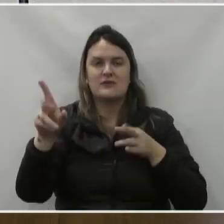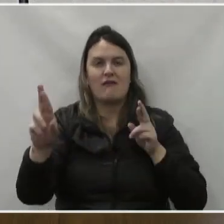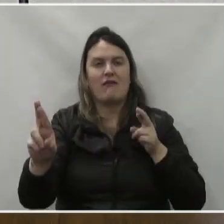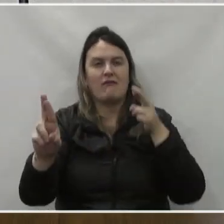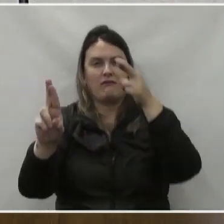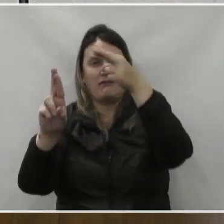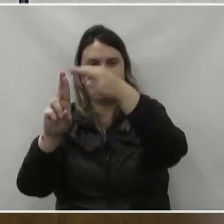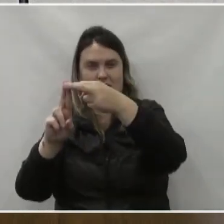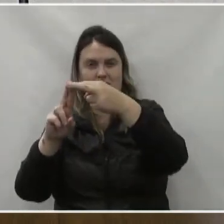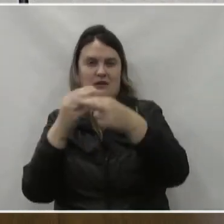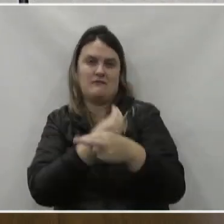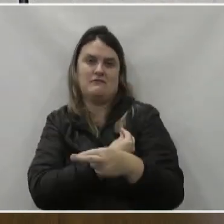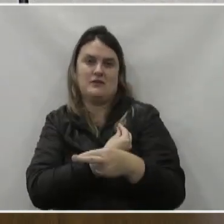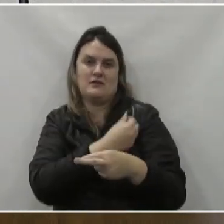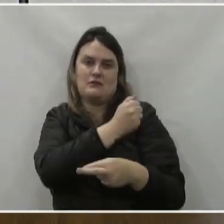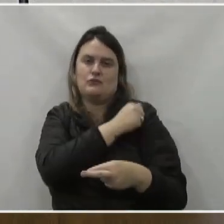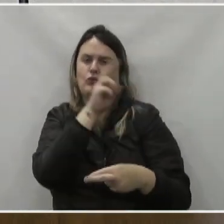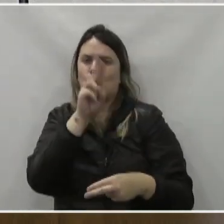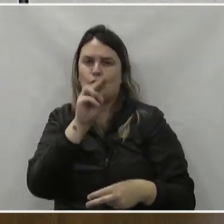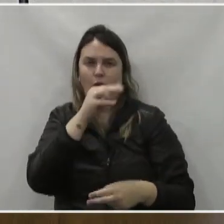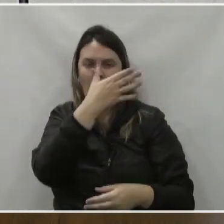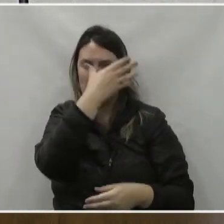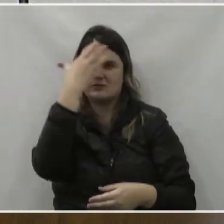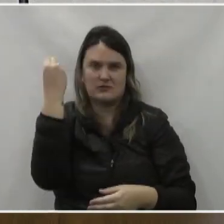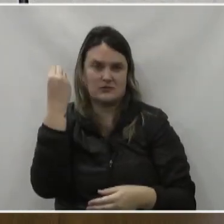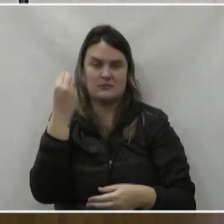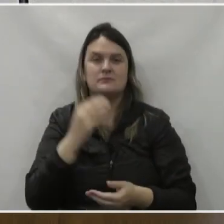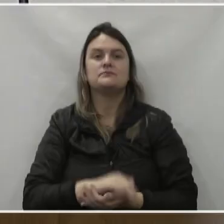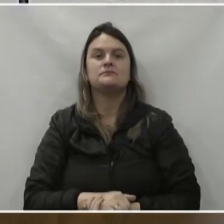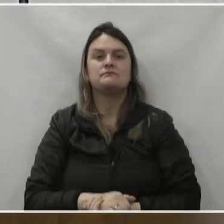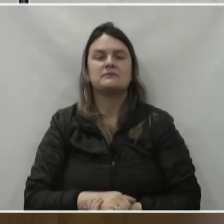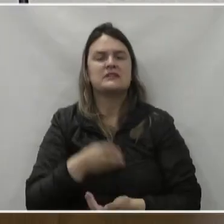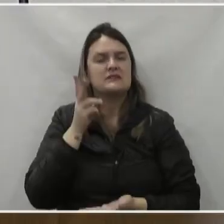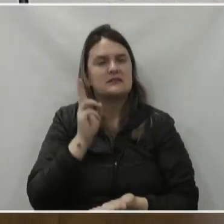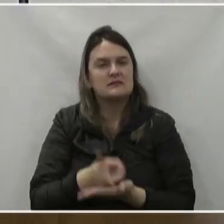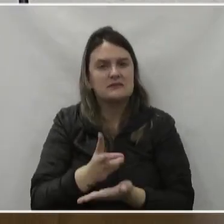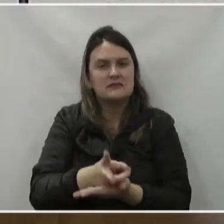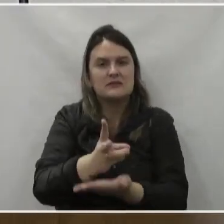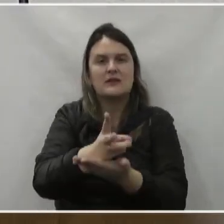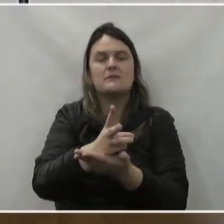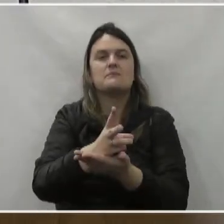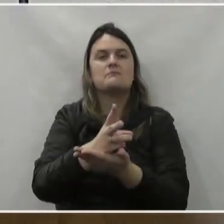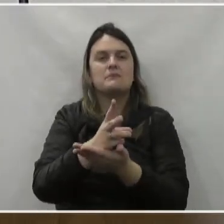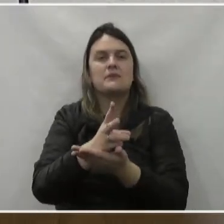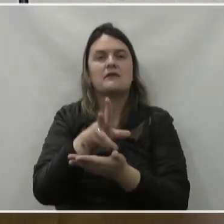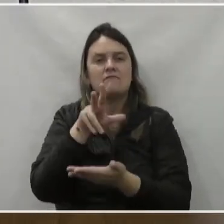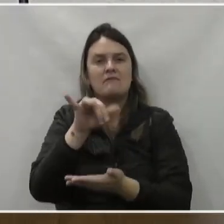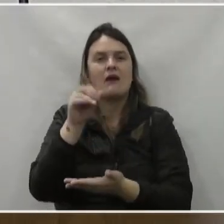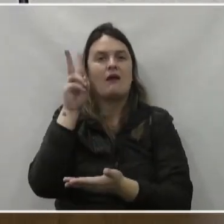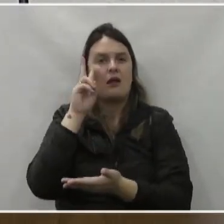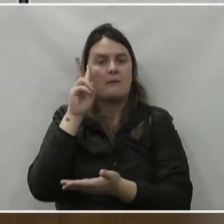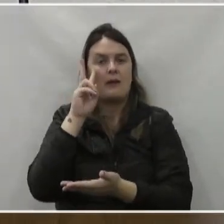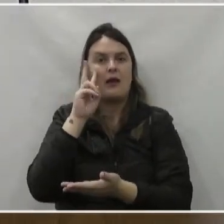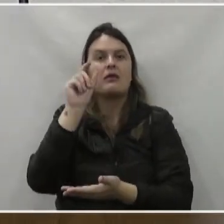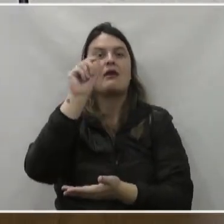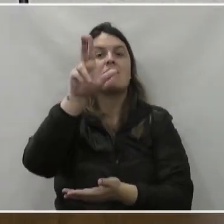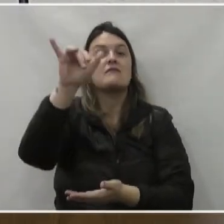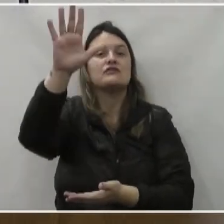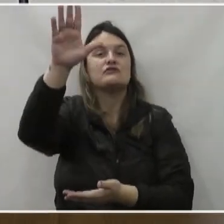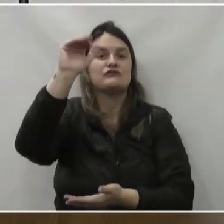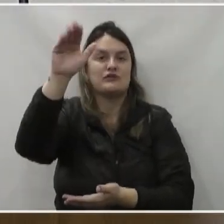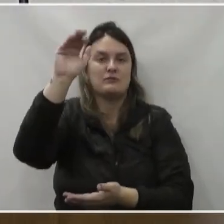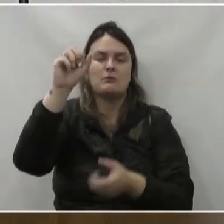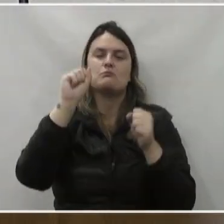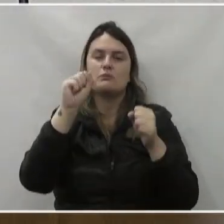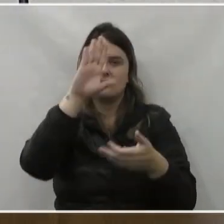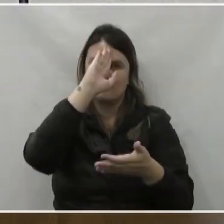referências, nunca, nunca serão abandonadas. Para sempre, inesperadamente, alguém as chamará,